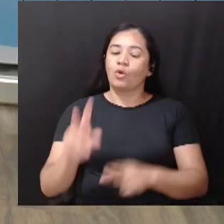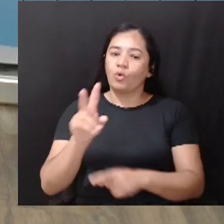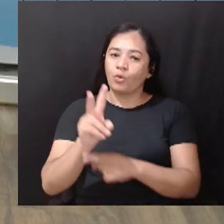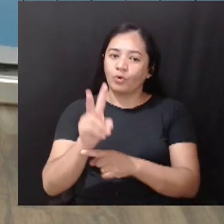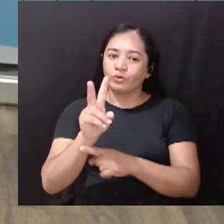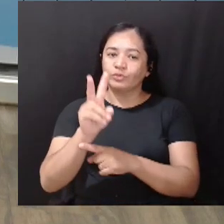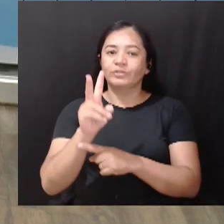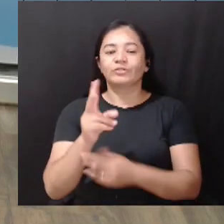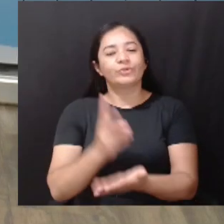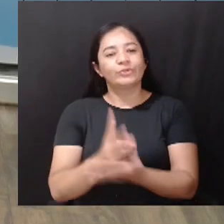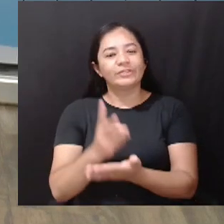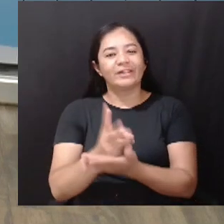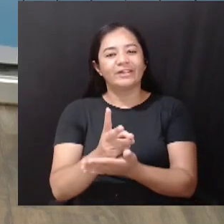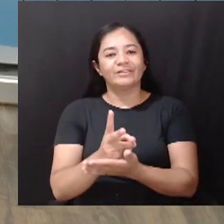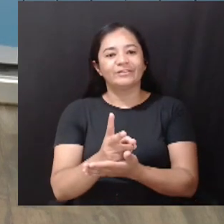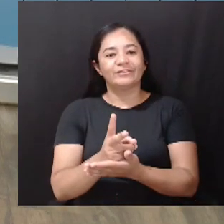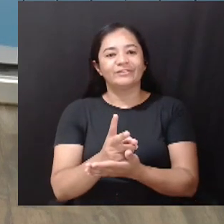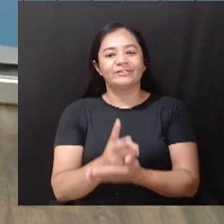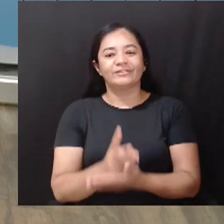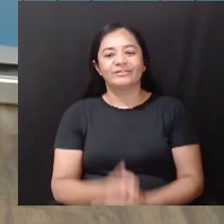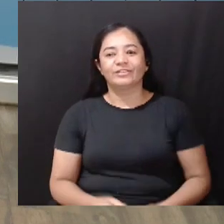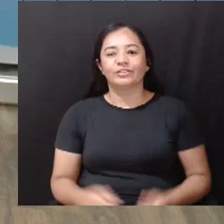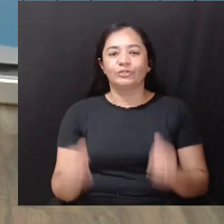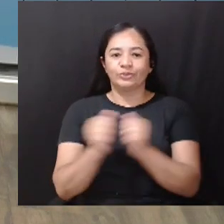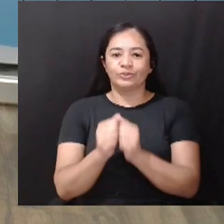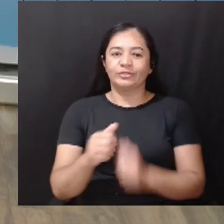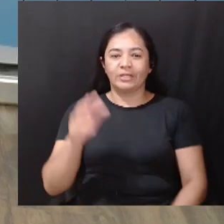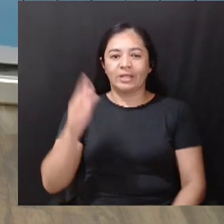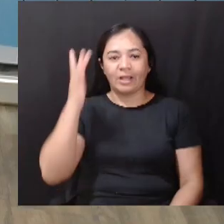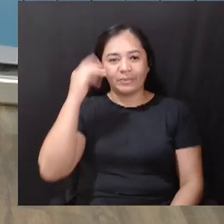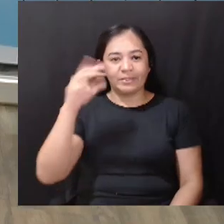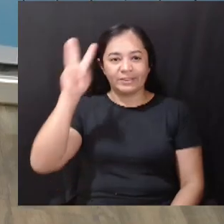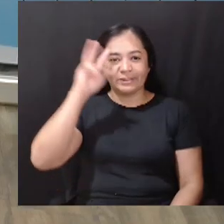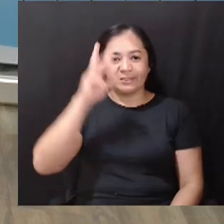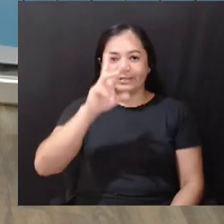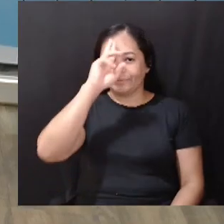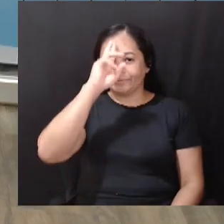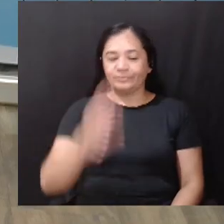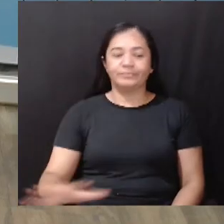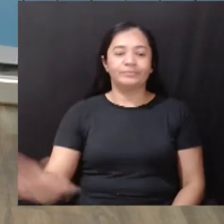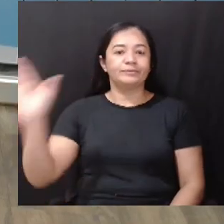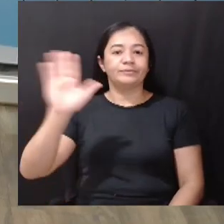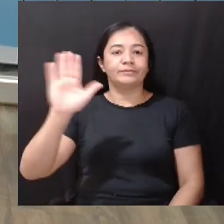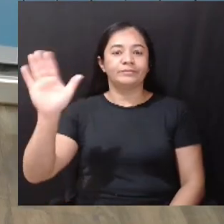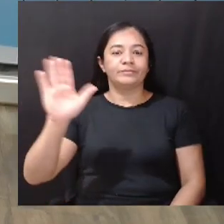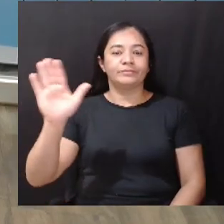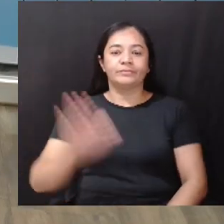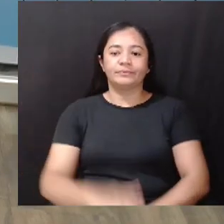Campinas e nos vemos amanhã na terça-feira ao meio-dia. Até lá, tchau, tchau.